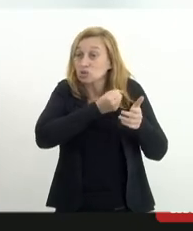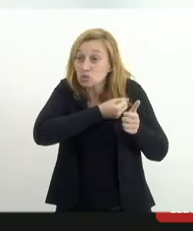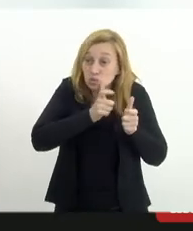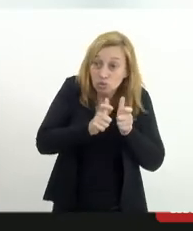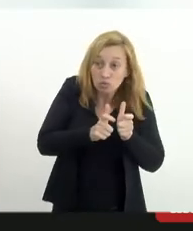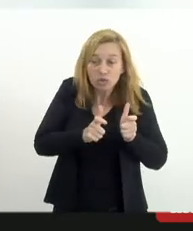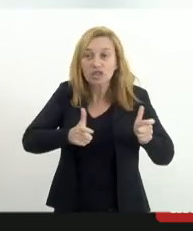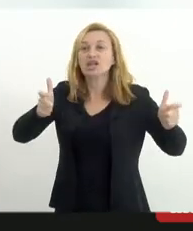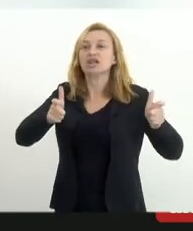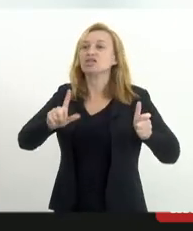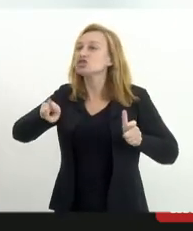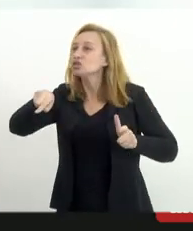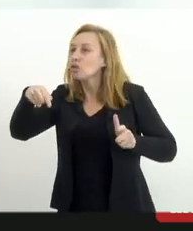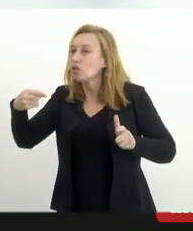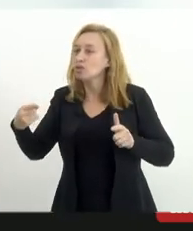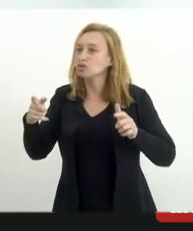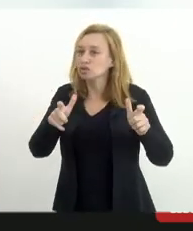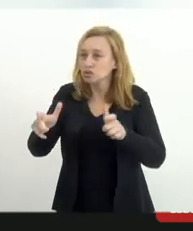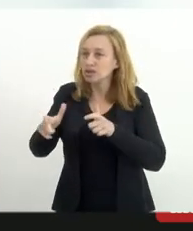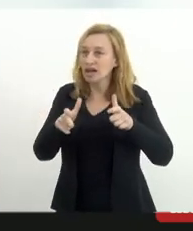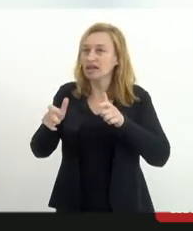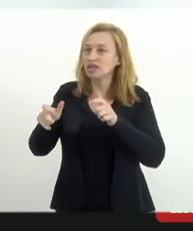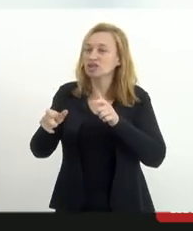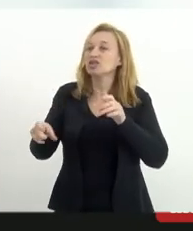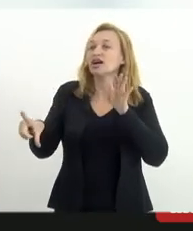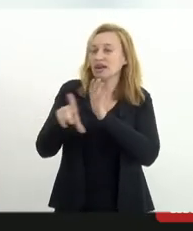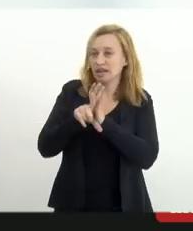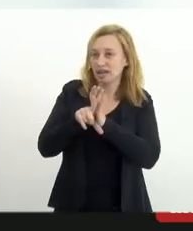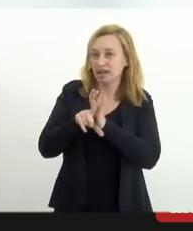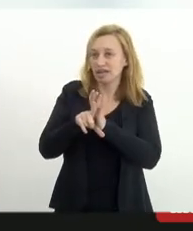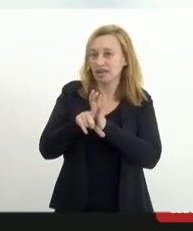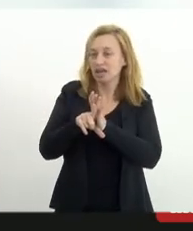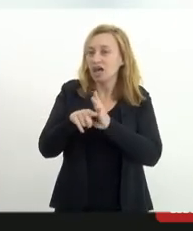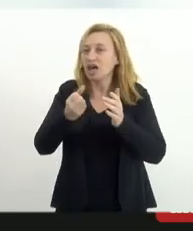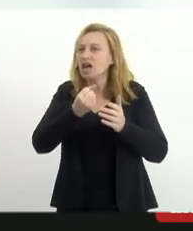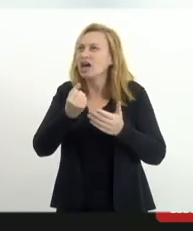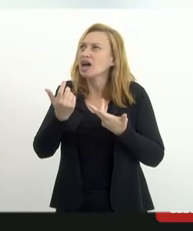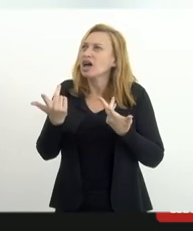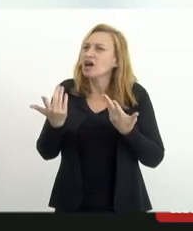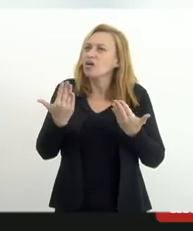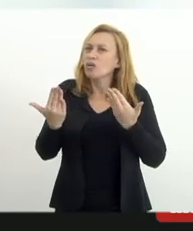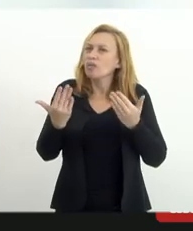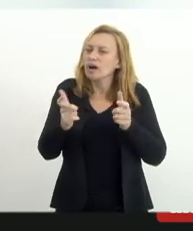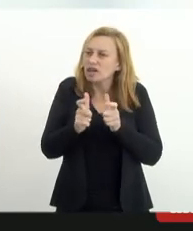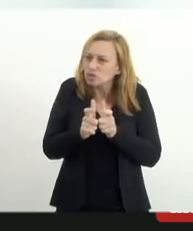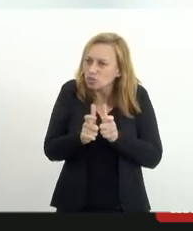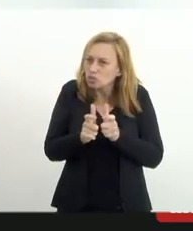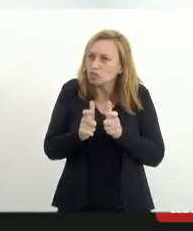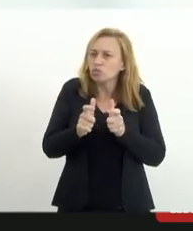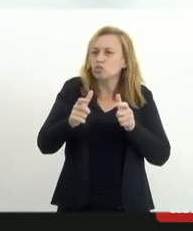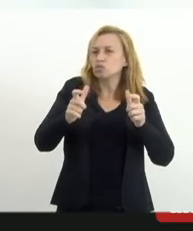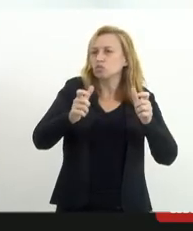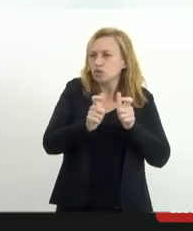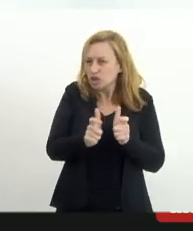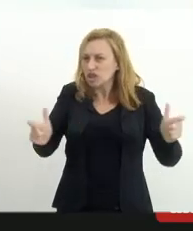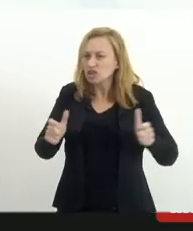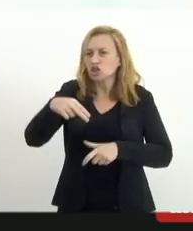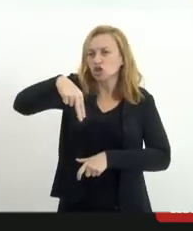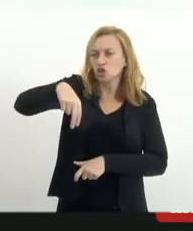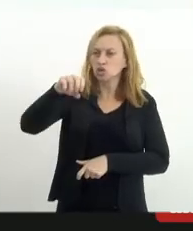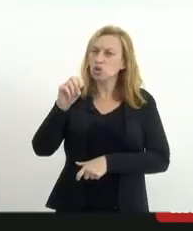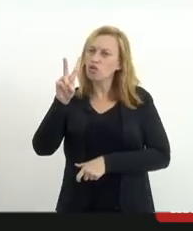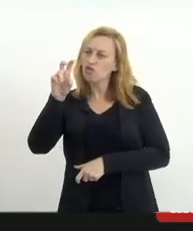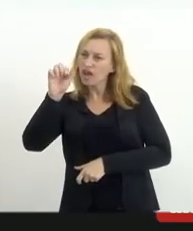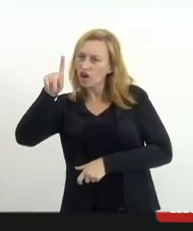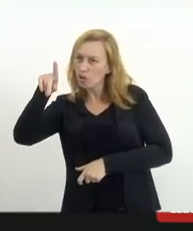de outras legislações. É como se fosse um grande novelo, né? Onde as